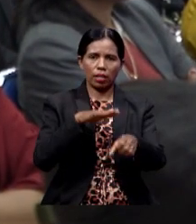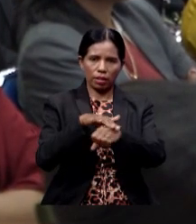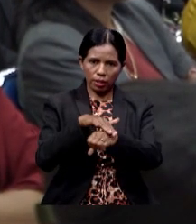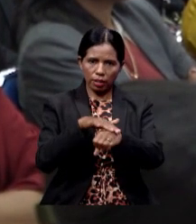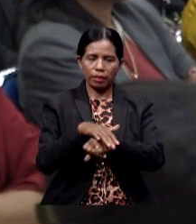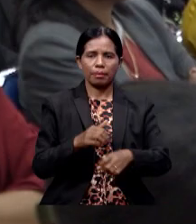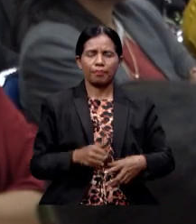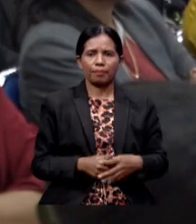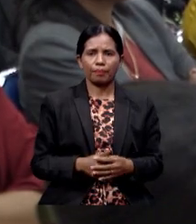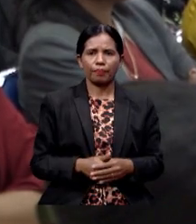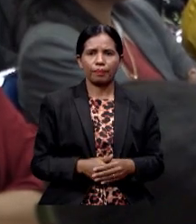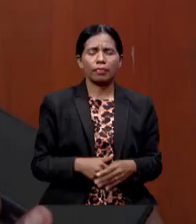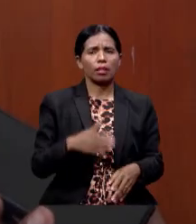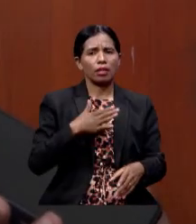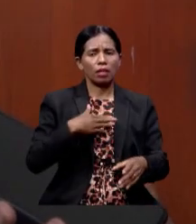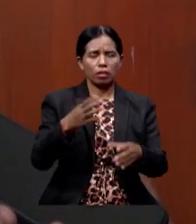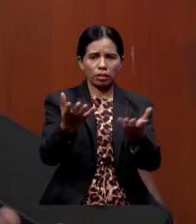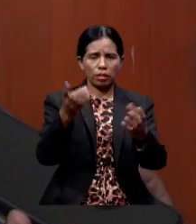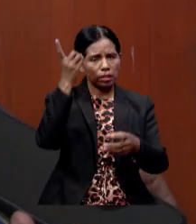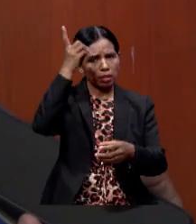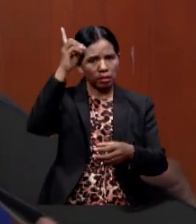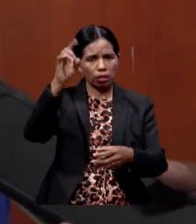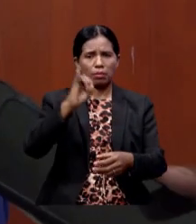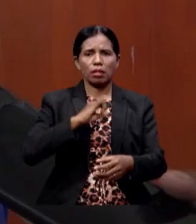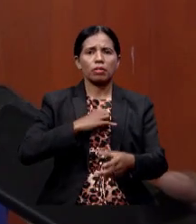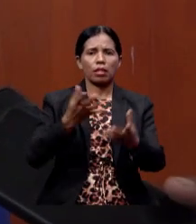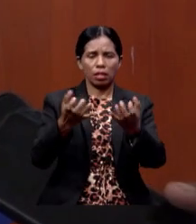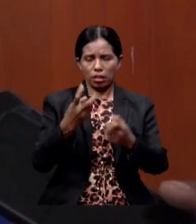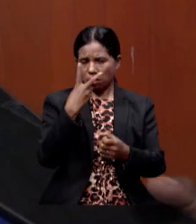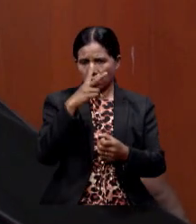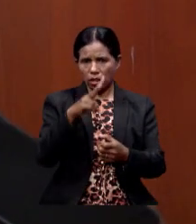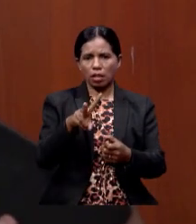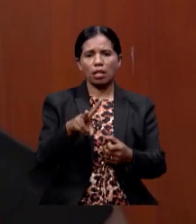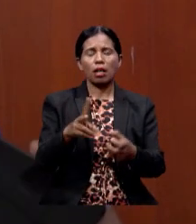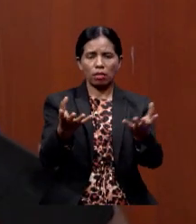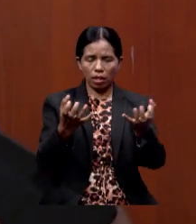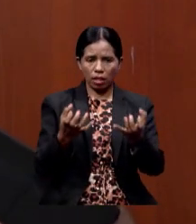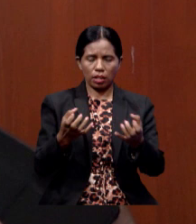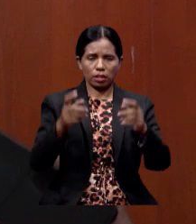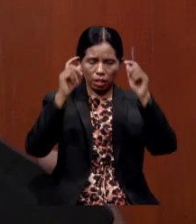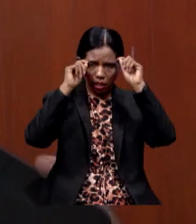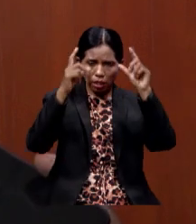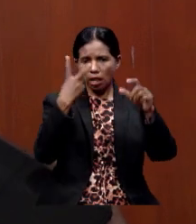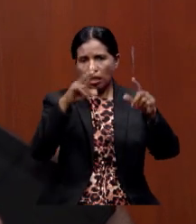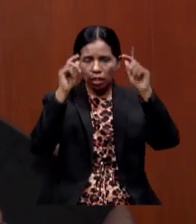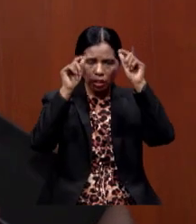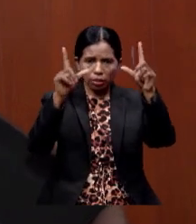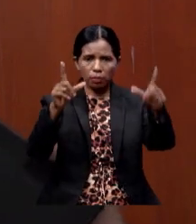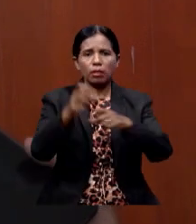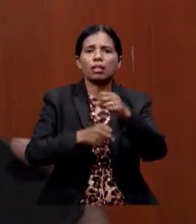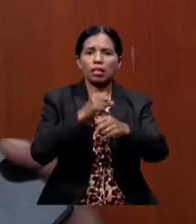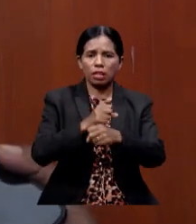haunia mei, haunia hakara, ma kirene haukara kare, Timor, Leste, tinan Lima, tinan Sanulu